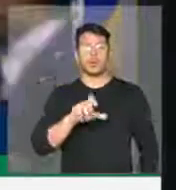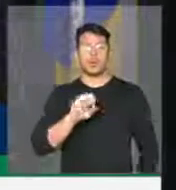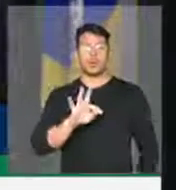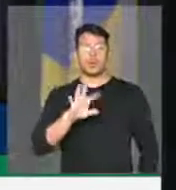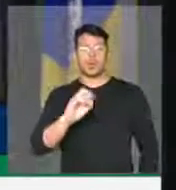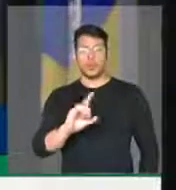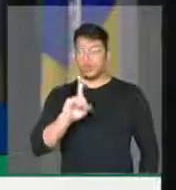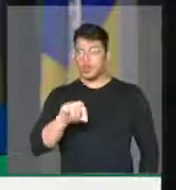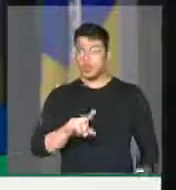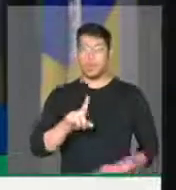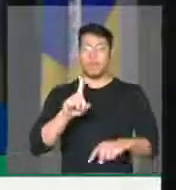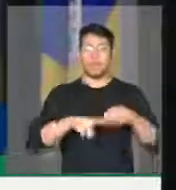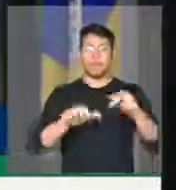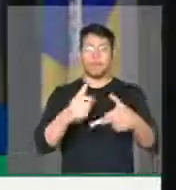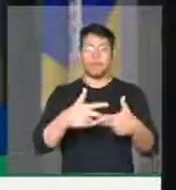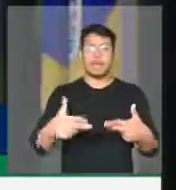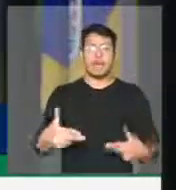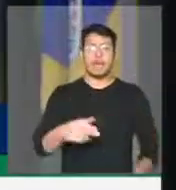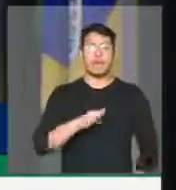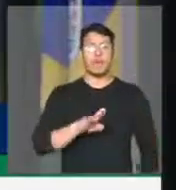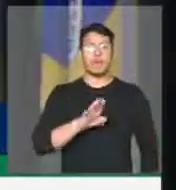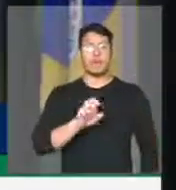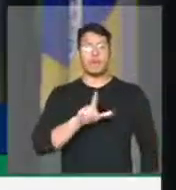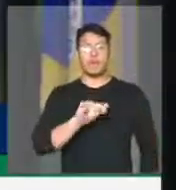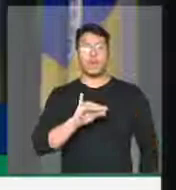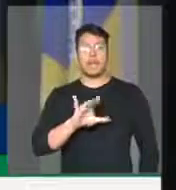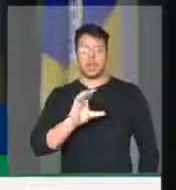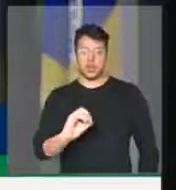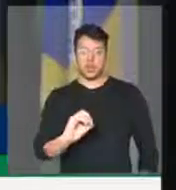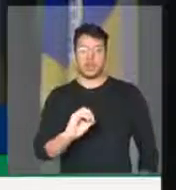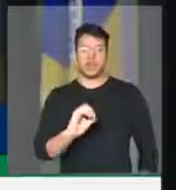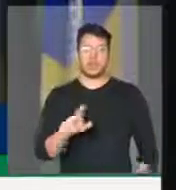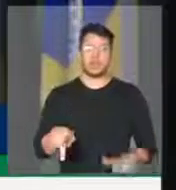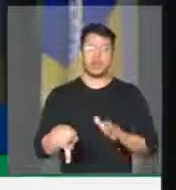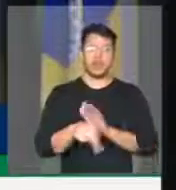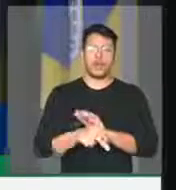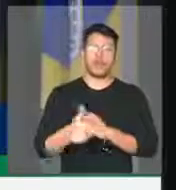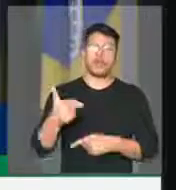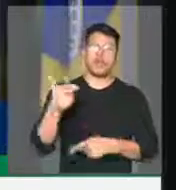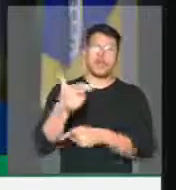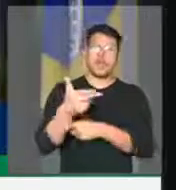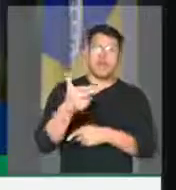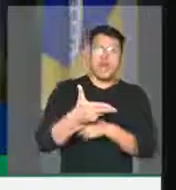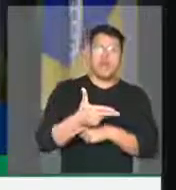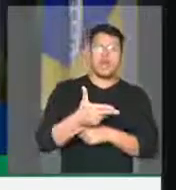geralmente o próprio Estado sucumbe